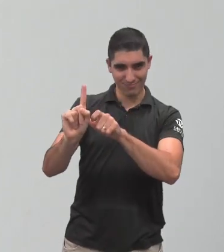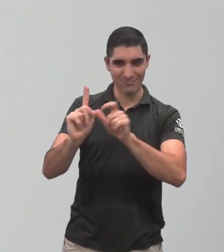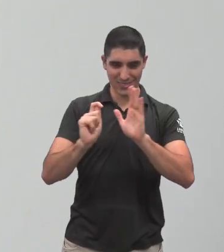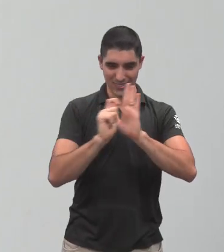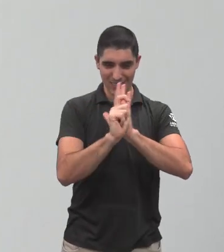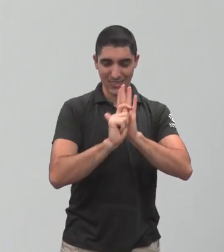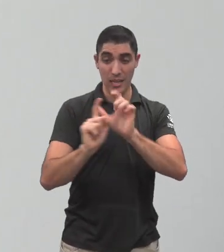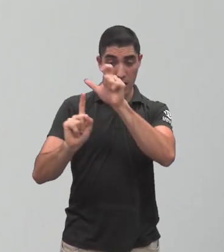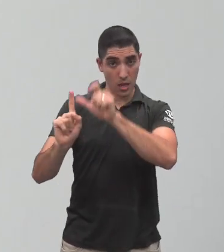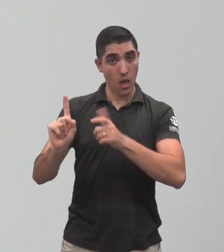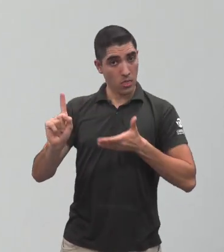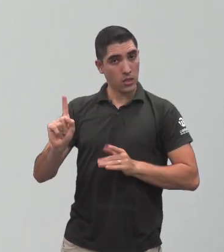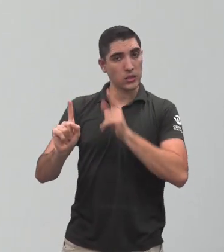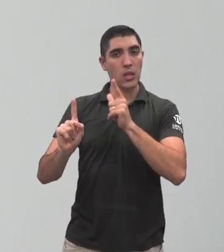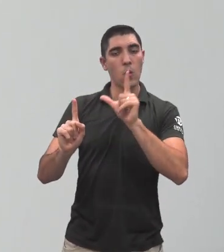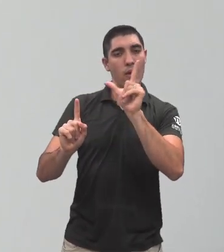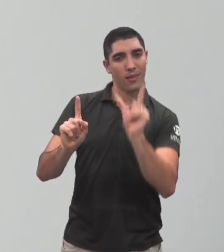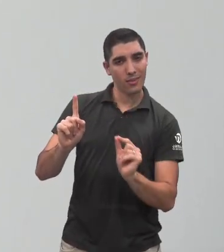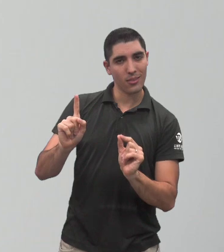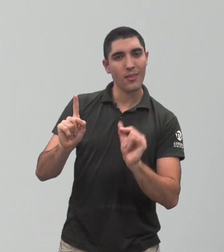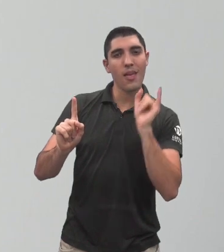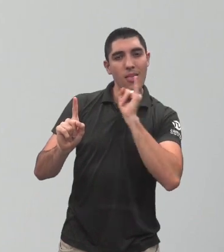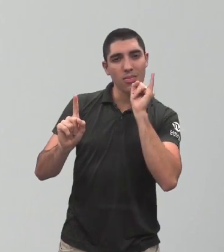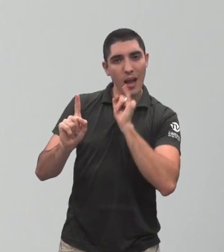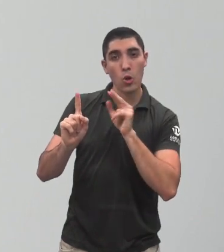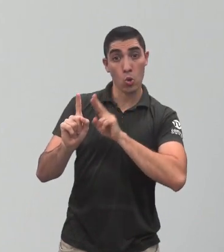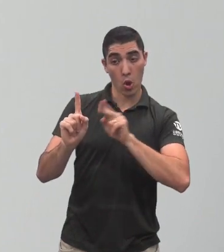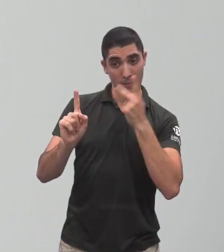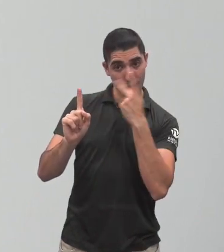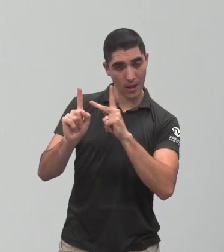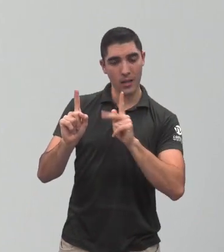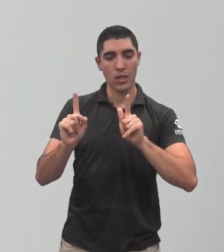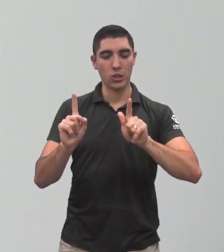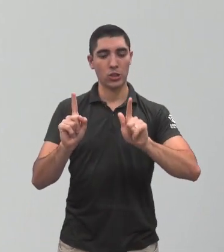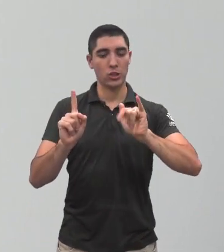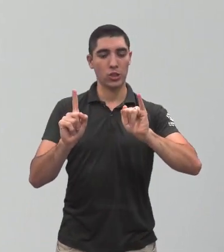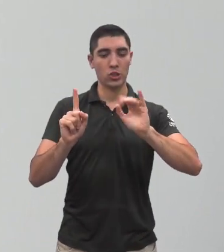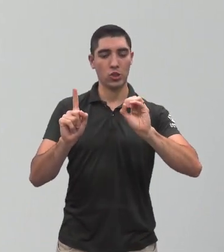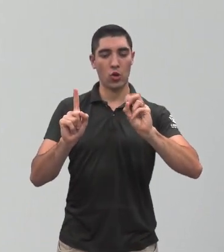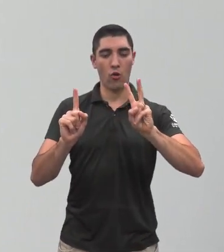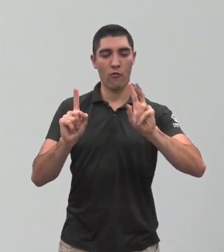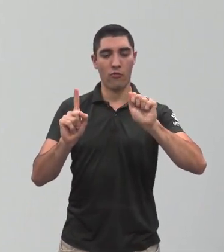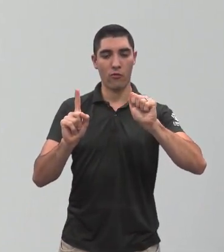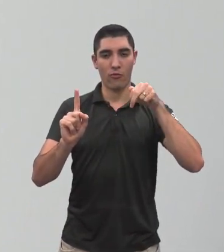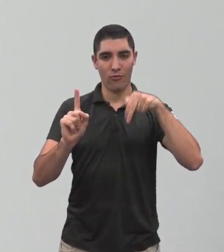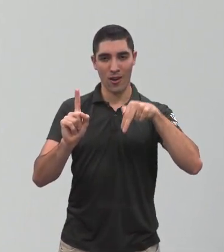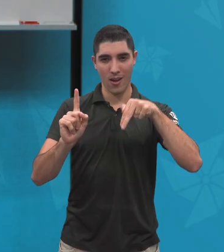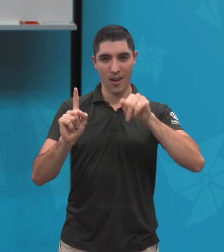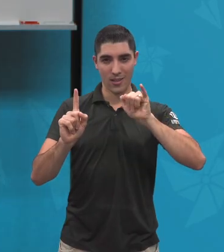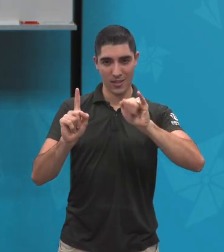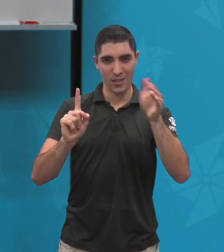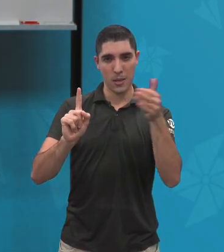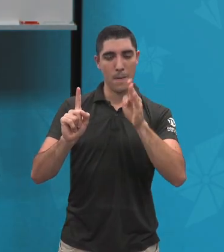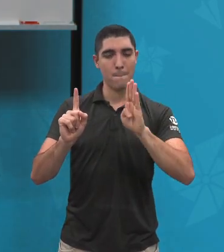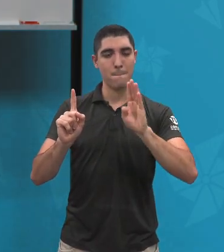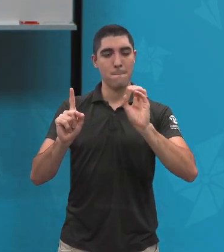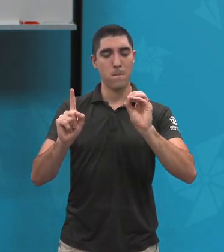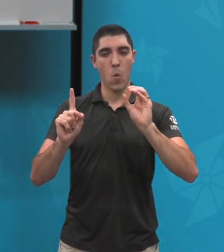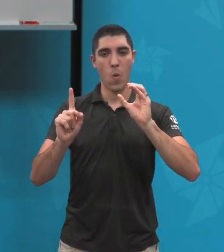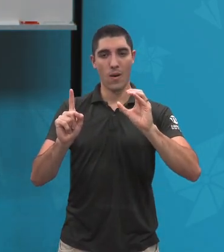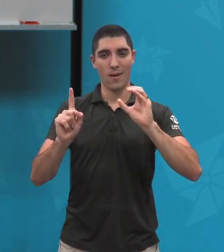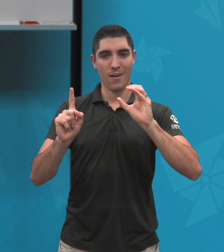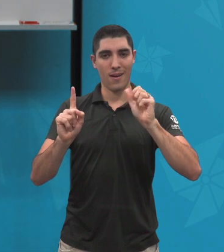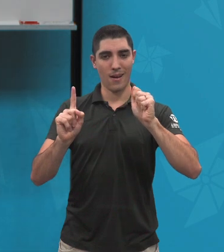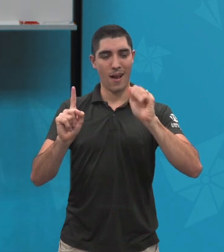pensador, por um homem italiano chamado Giovanni Boccaccio. Esse livro ele é